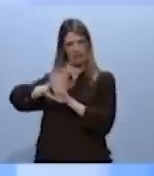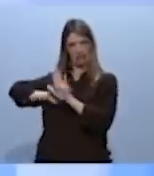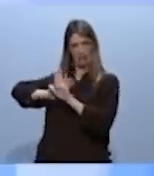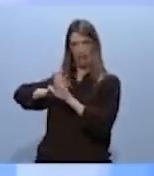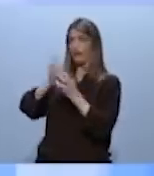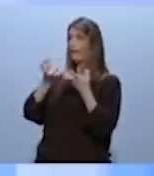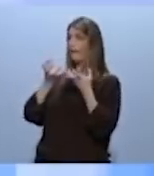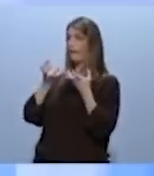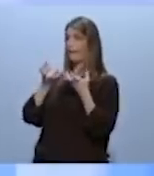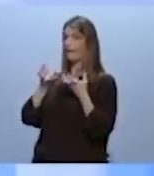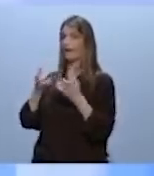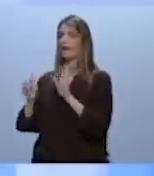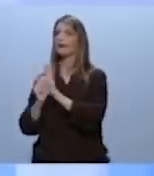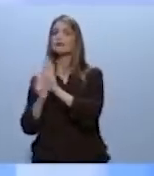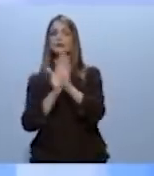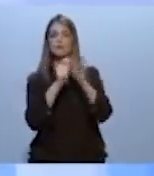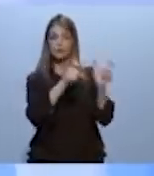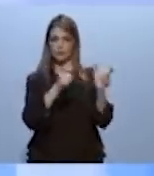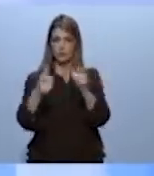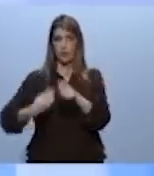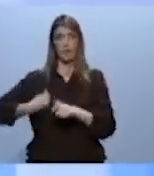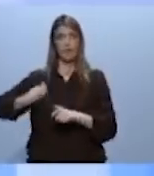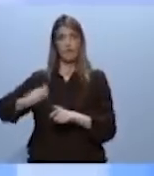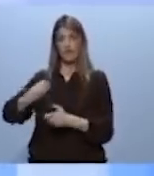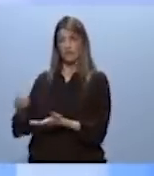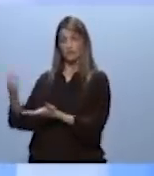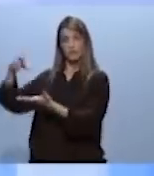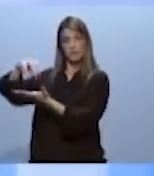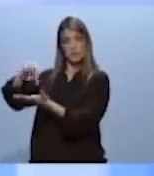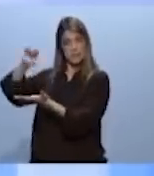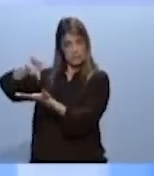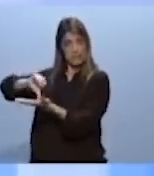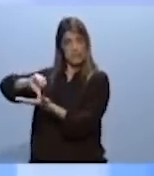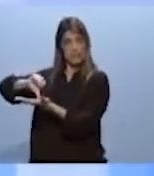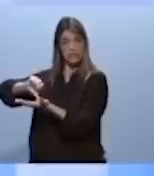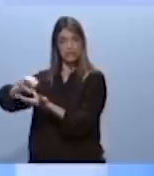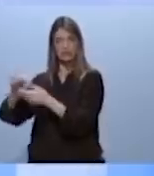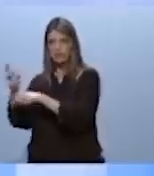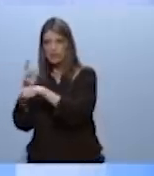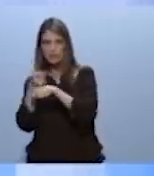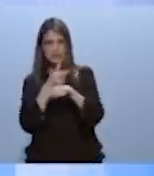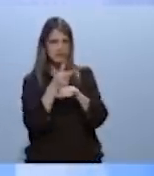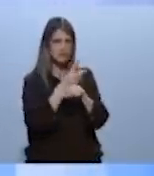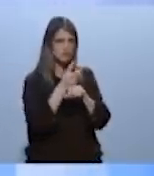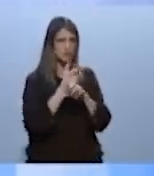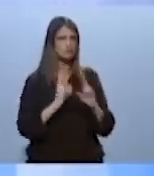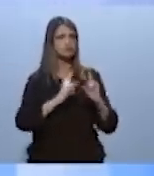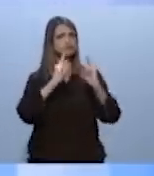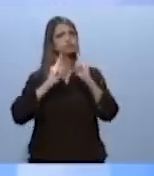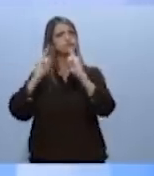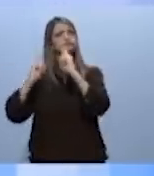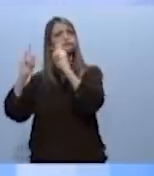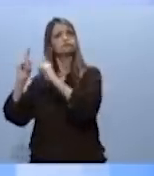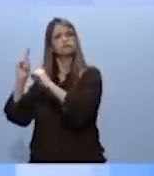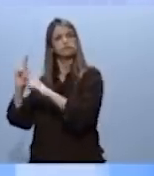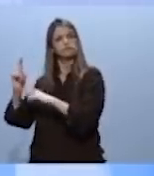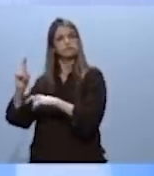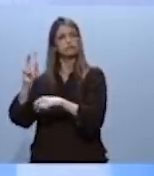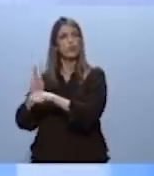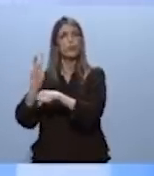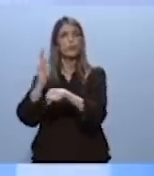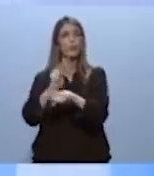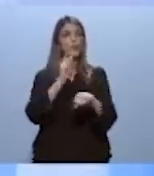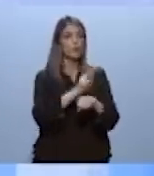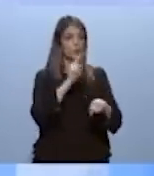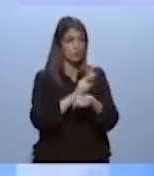esconder Cracolândia se resolve dando vida ao centro através de um novo plano diretor revisão de tombamento de centralização dos